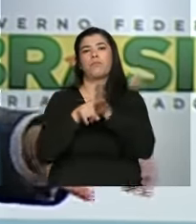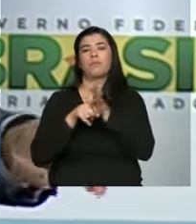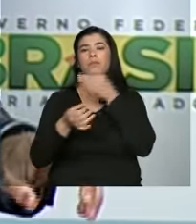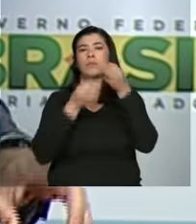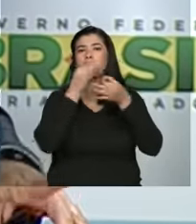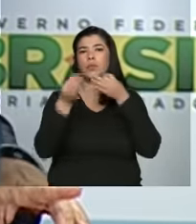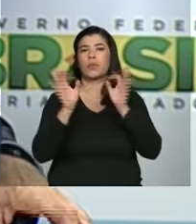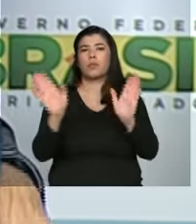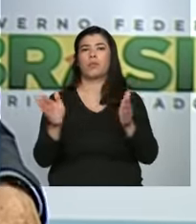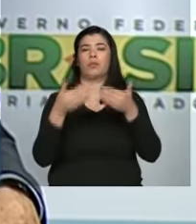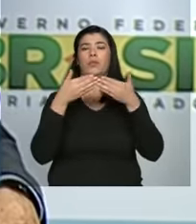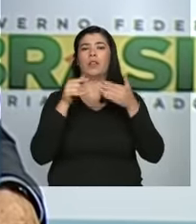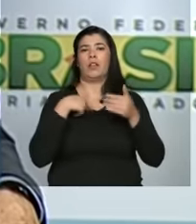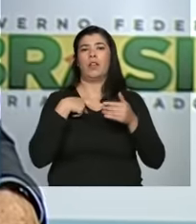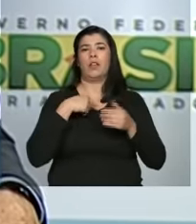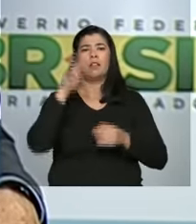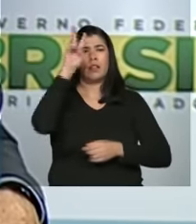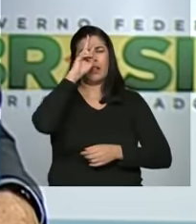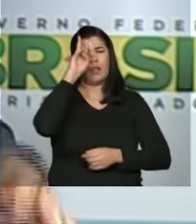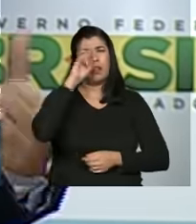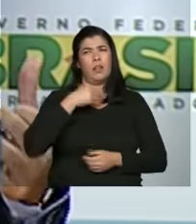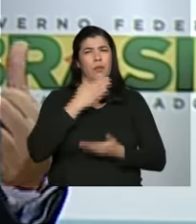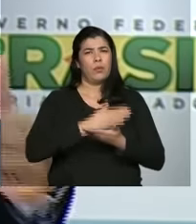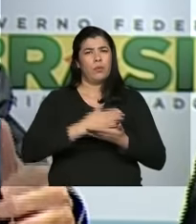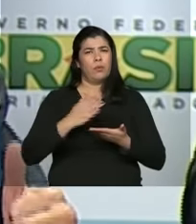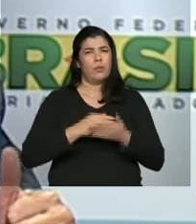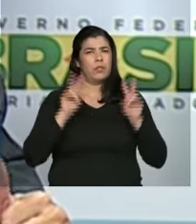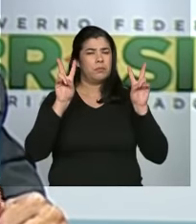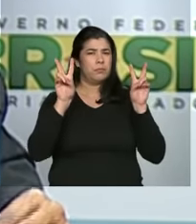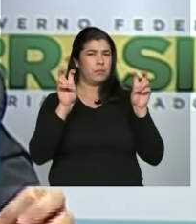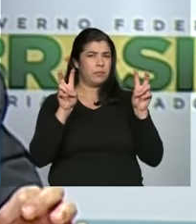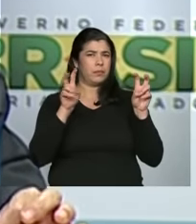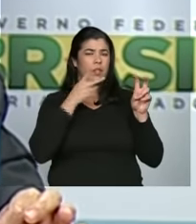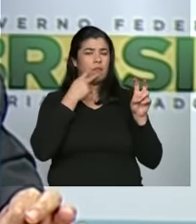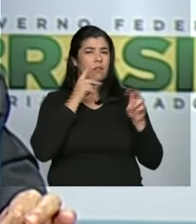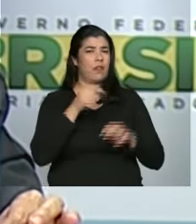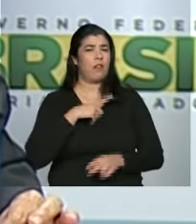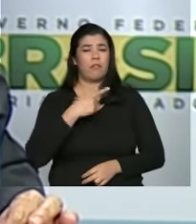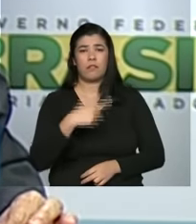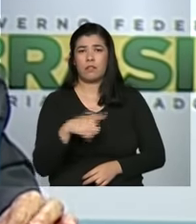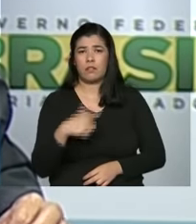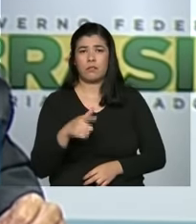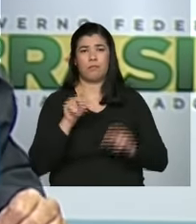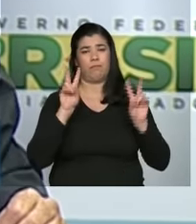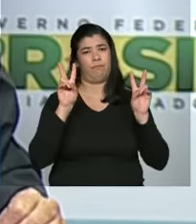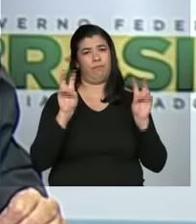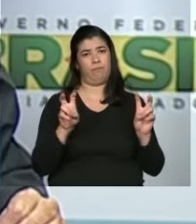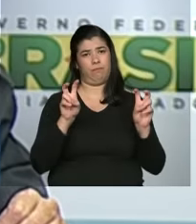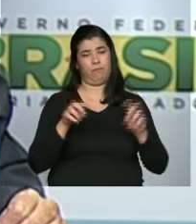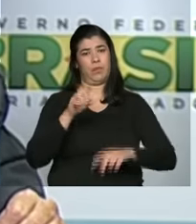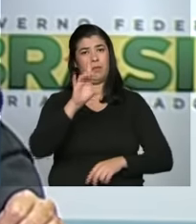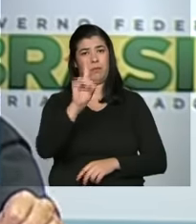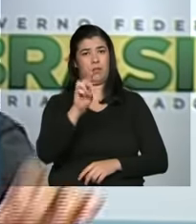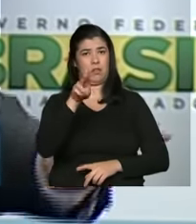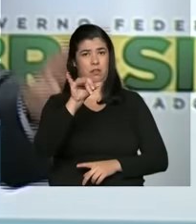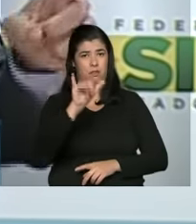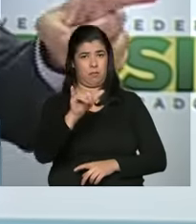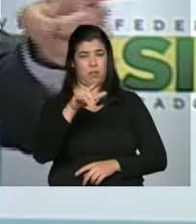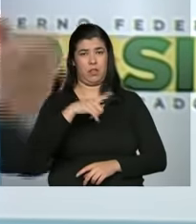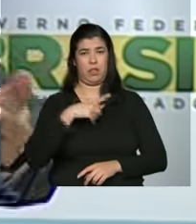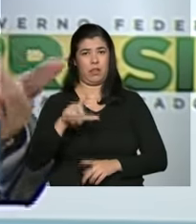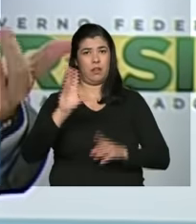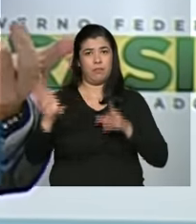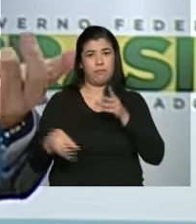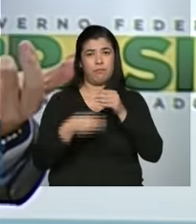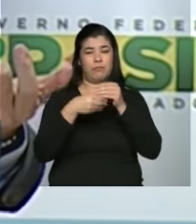nosso grande receio e vocês lembram de uma expressão que eu usei junto com o ministro José Eduardo quer dizer não existe pro tema dos dispositivos médicos implantáveis e